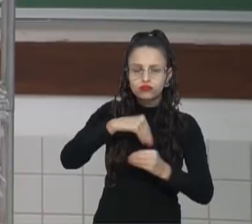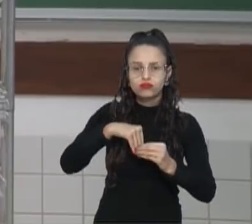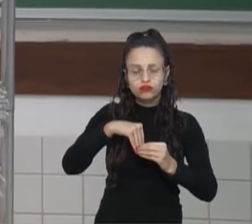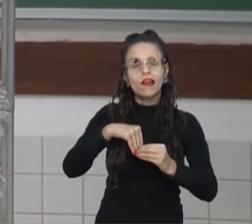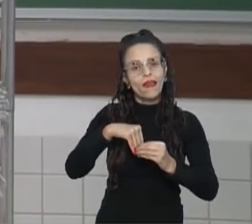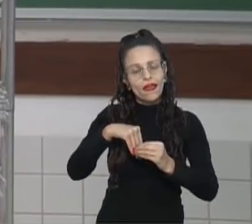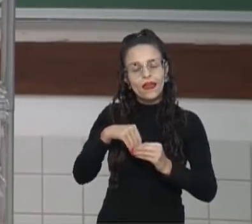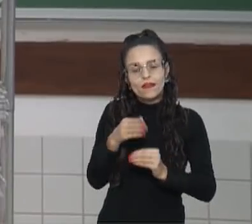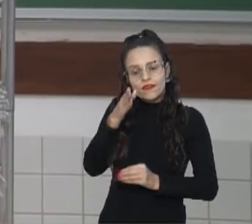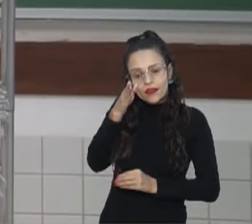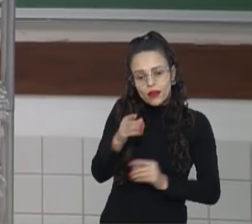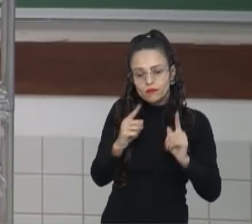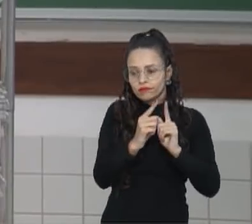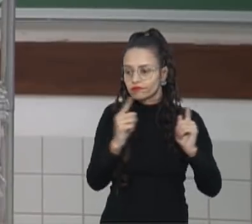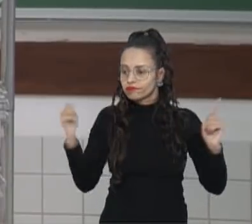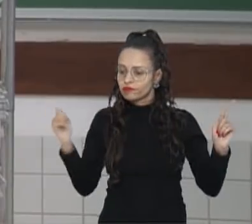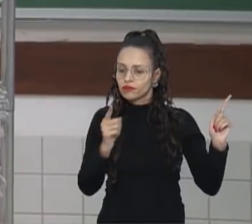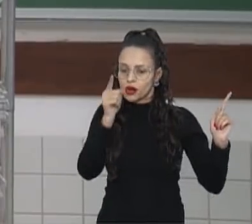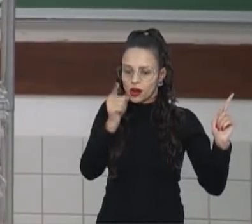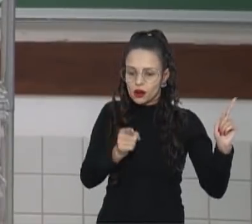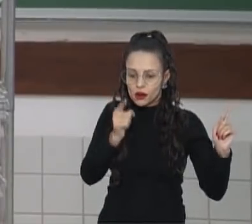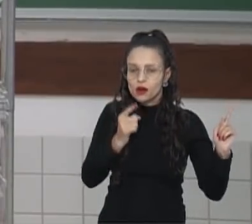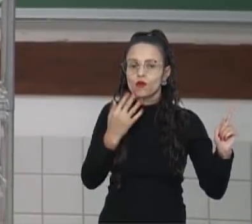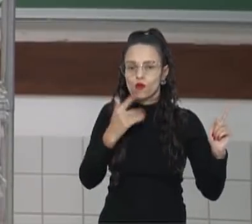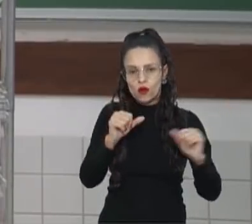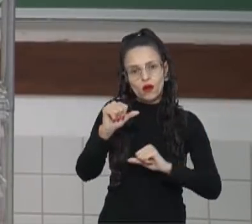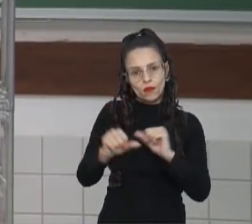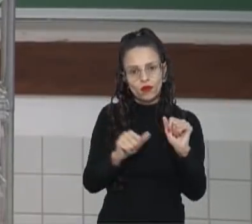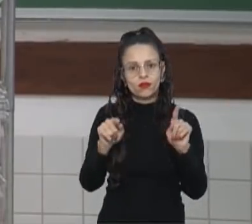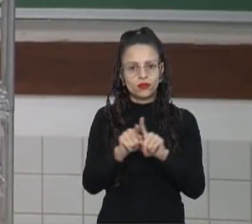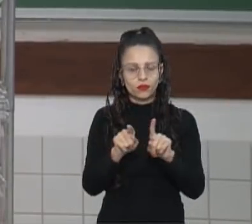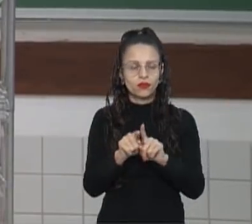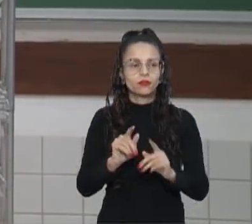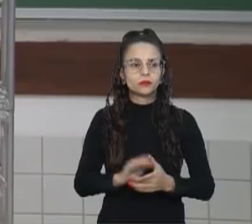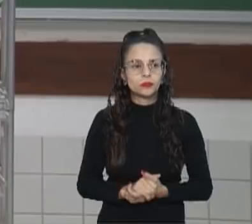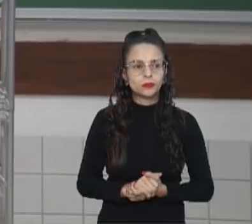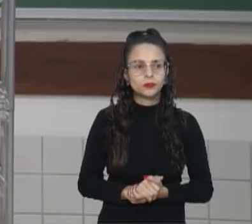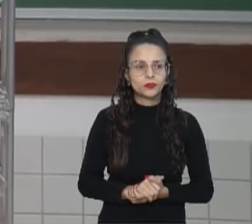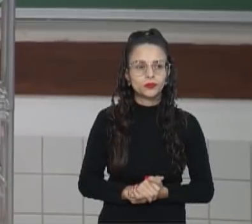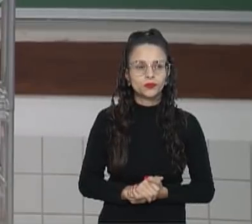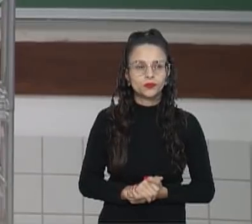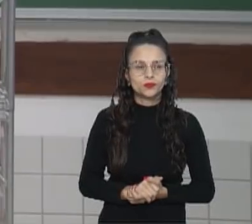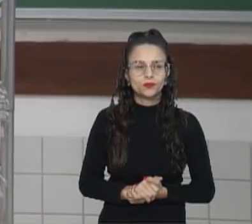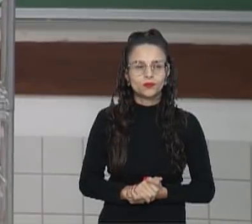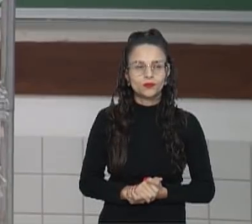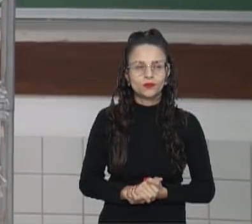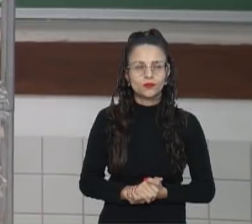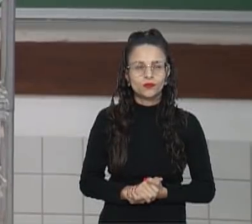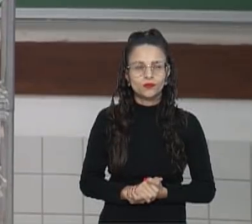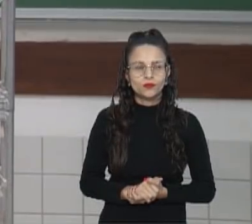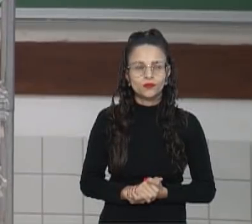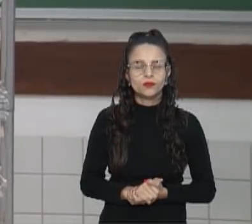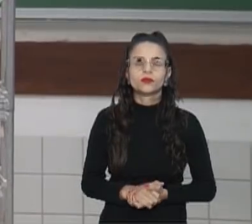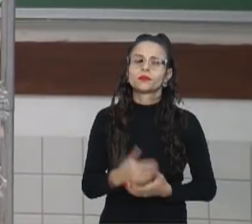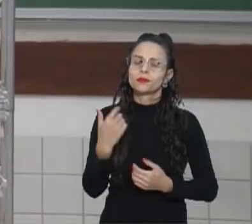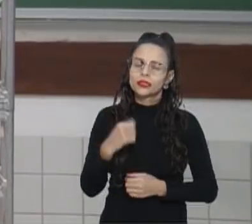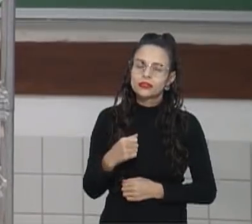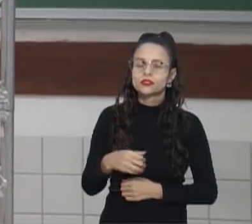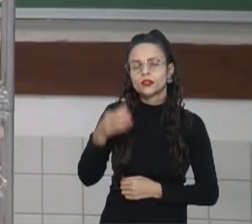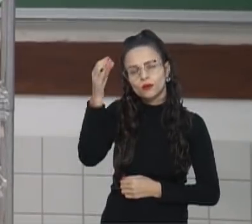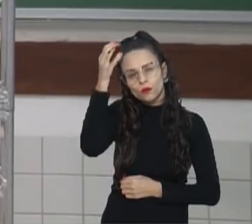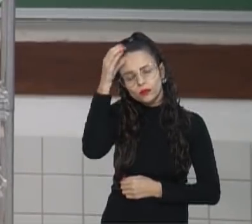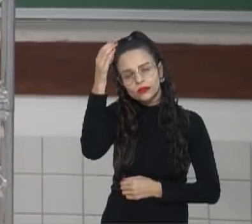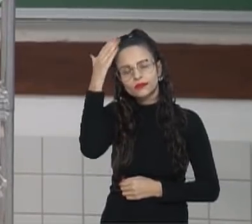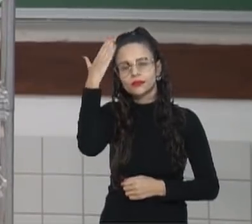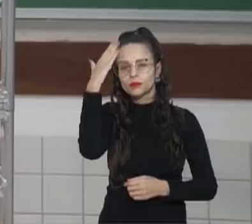neutras. E o meu indicador vai mudar de cor junto. Correto? Gente, sabedoria no uso dos recursos naturais, principalmente